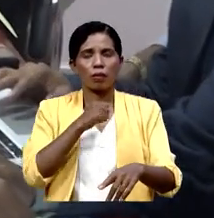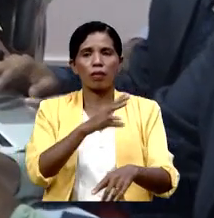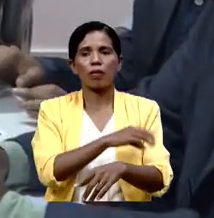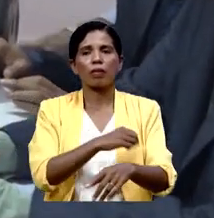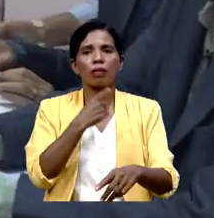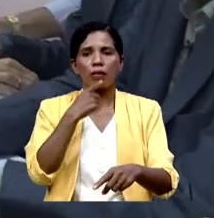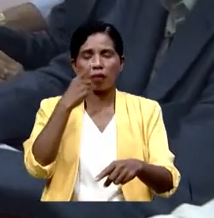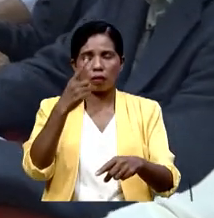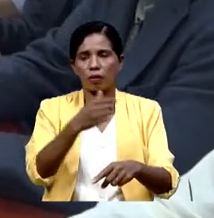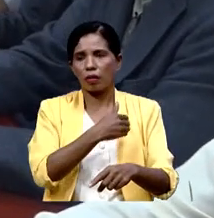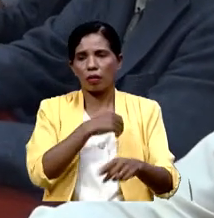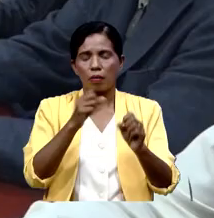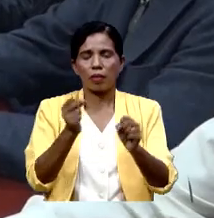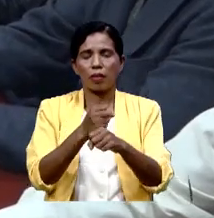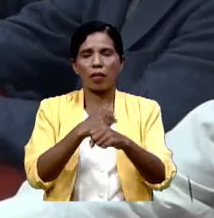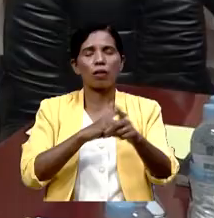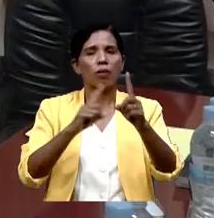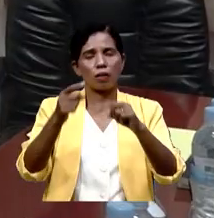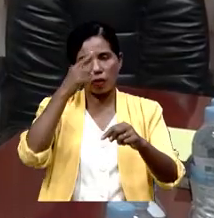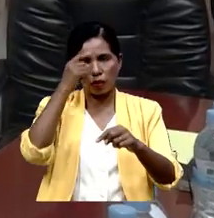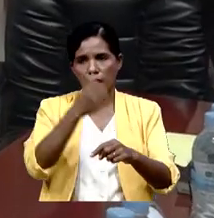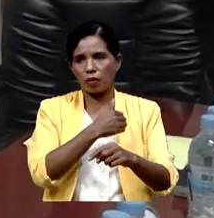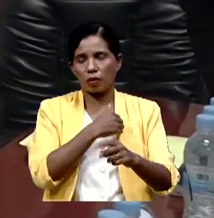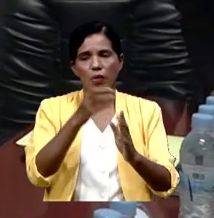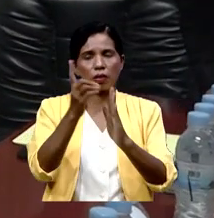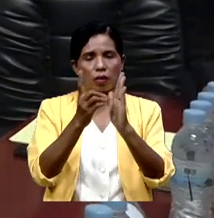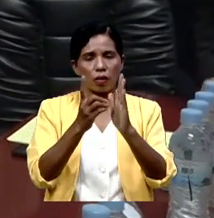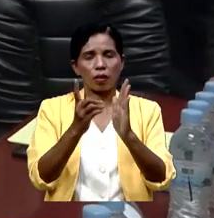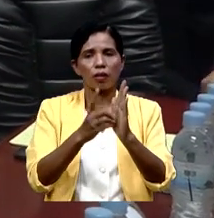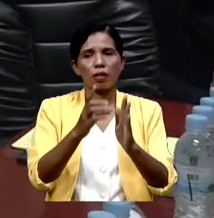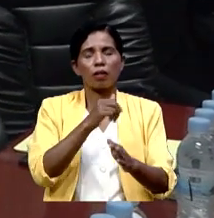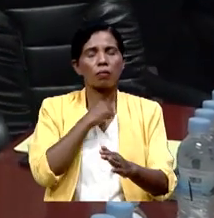da Silva se deu bele halo comentário, também se deu que a data fixo com a